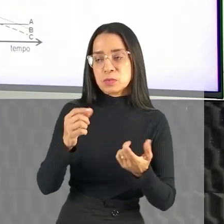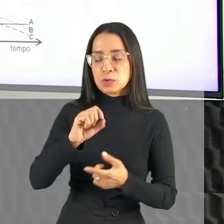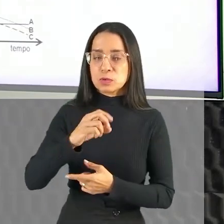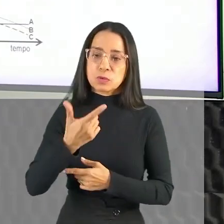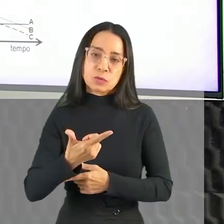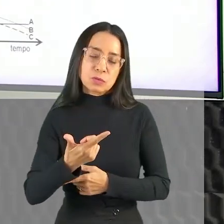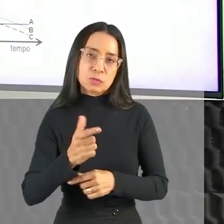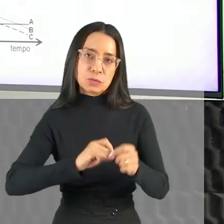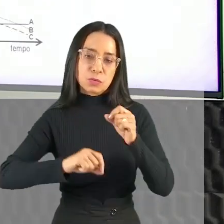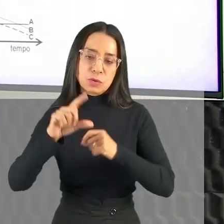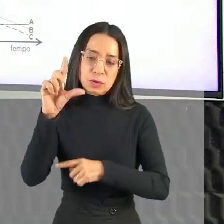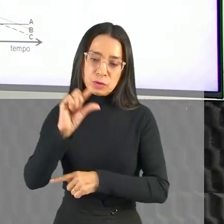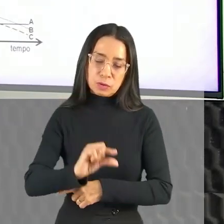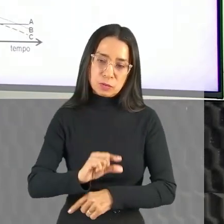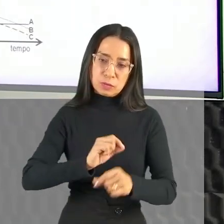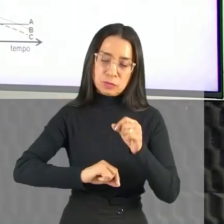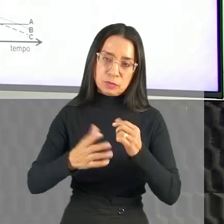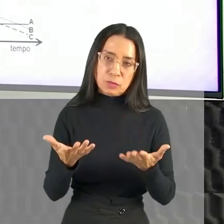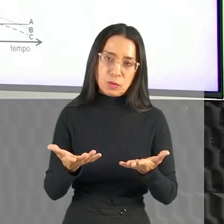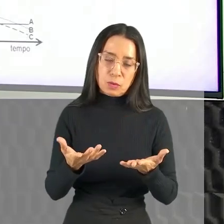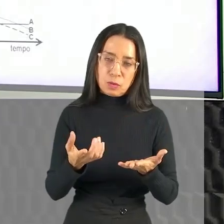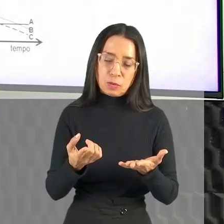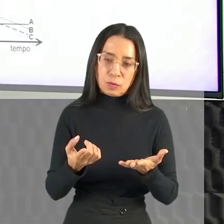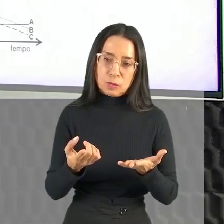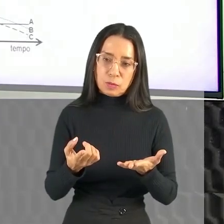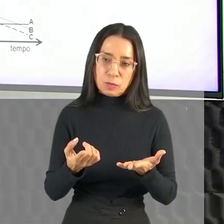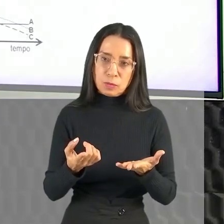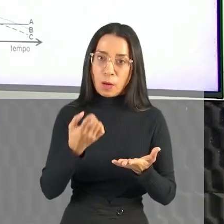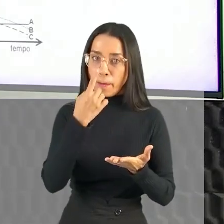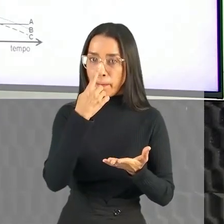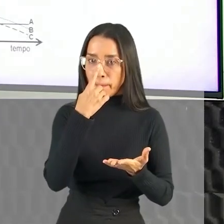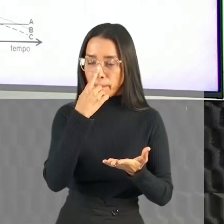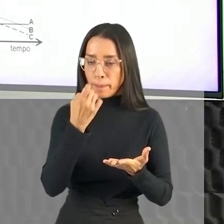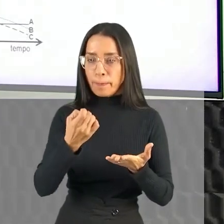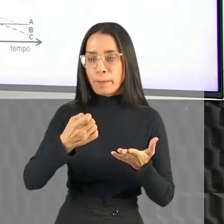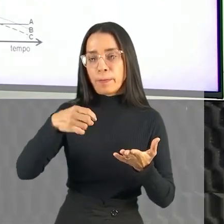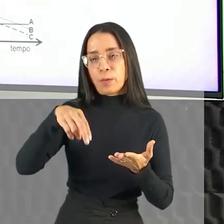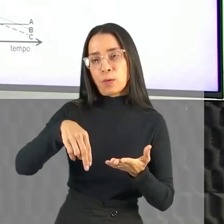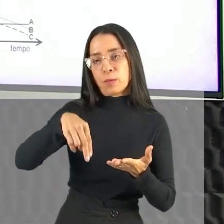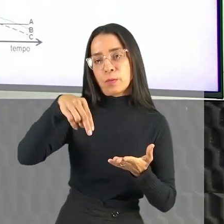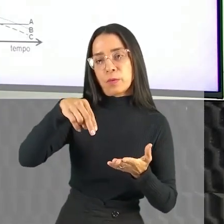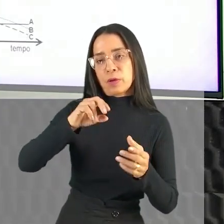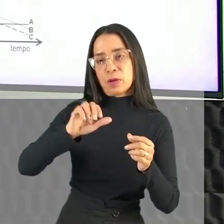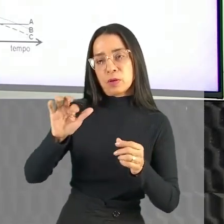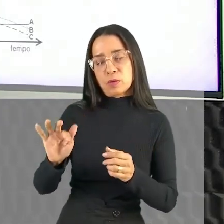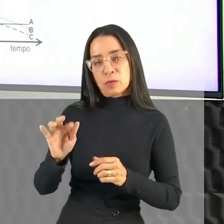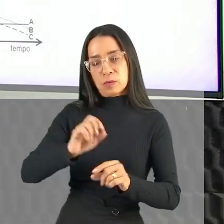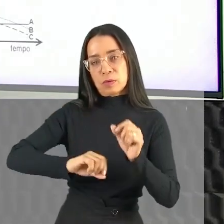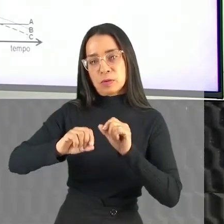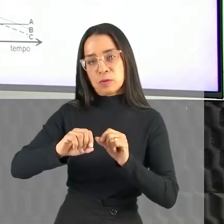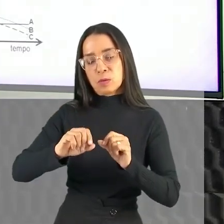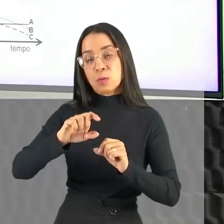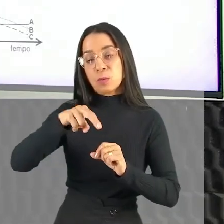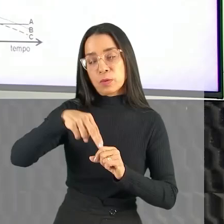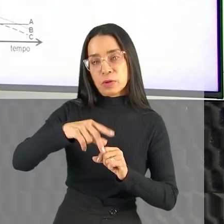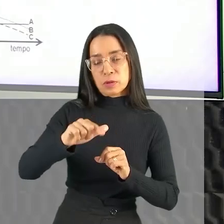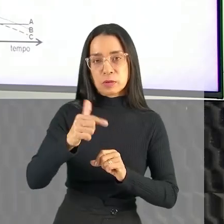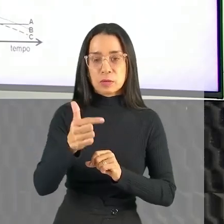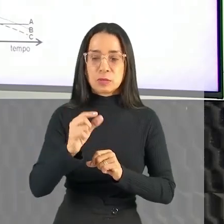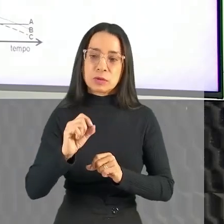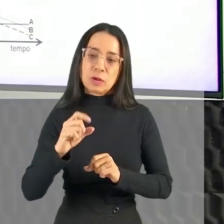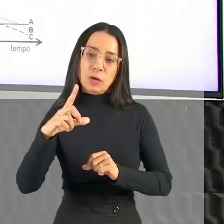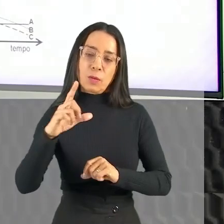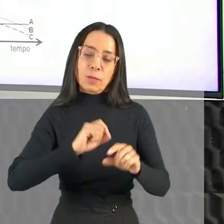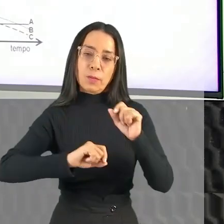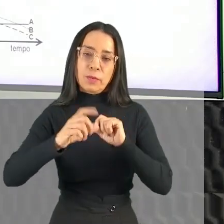né? À medida que o poluente aumenta, não tem como se manter a quantidade de oxigênio, essa quantidade de oxigênio vai cair,